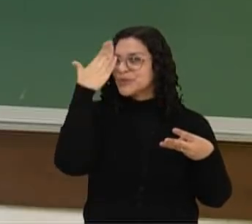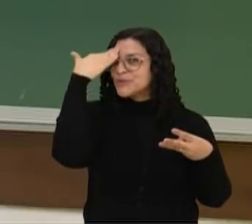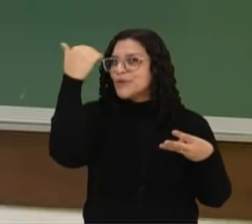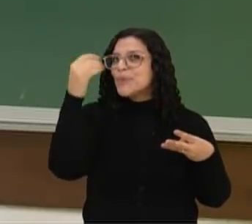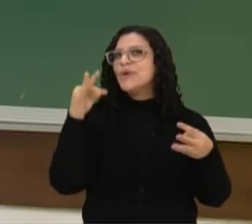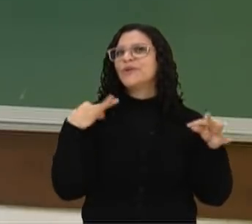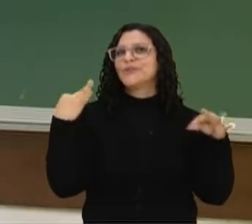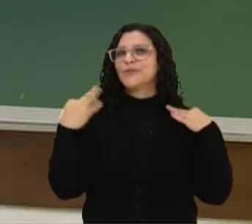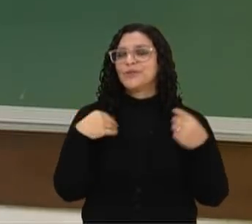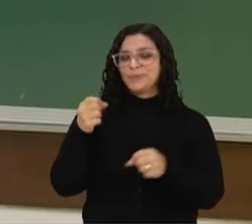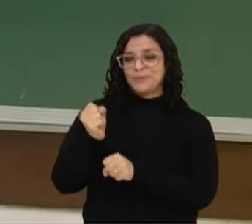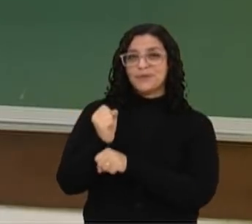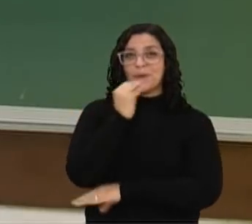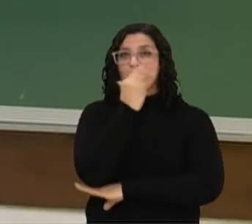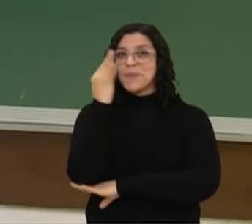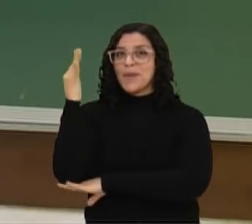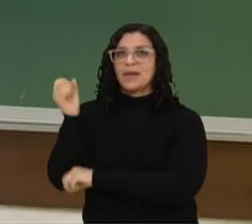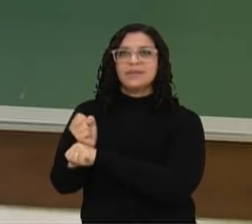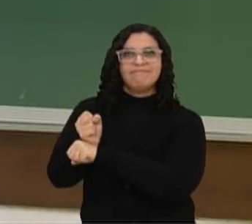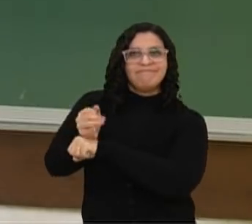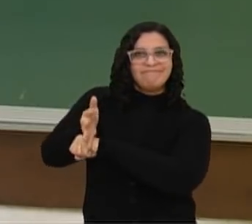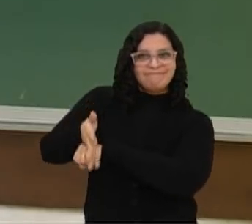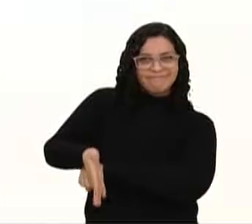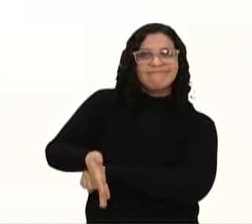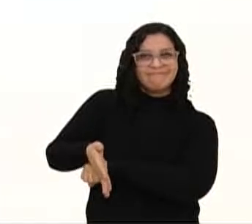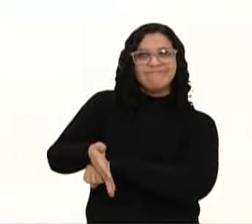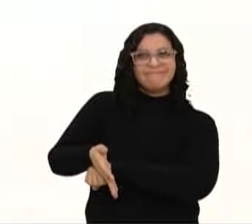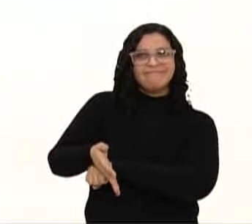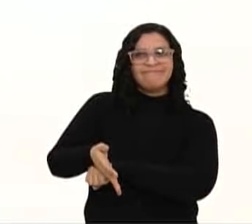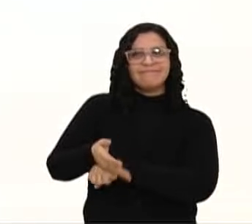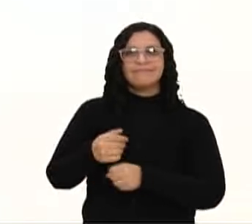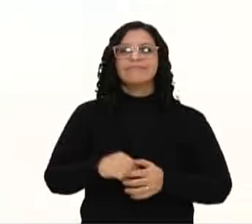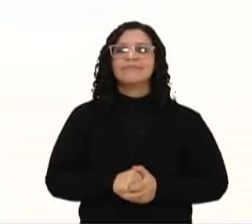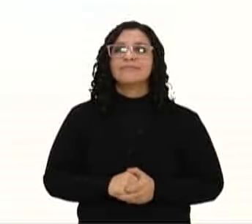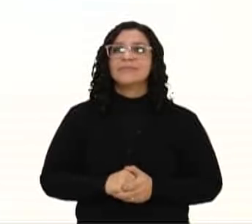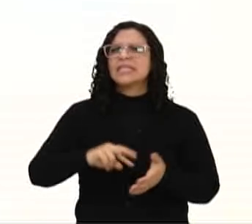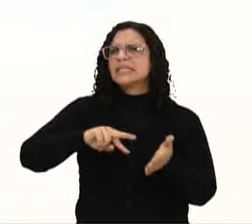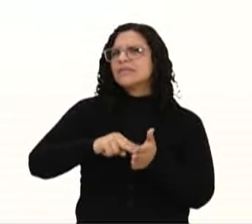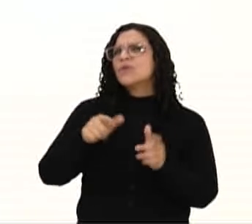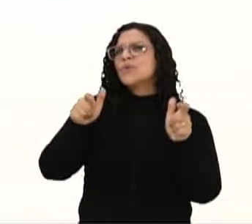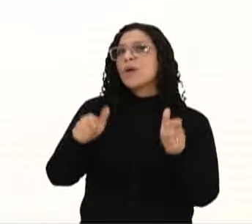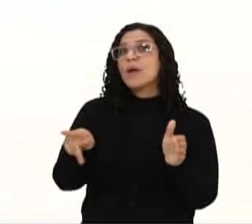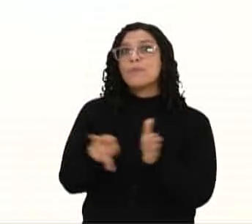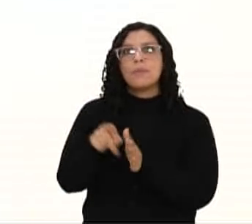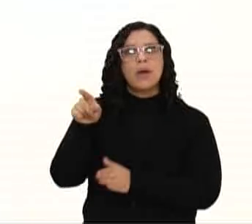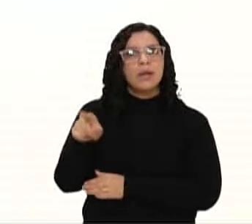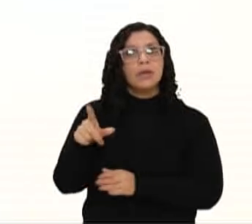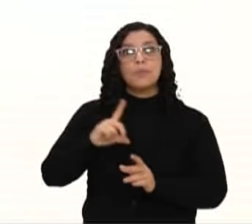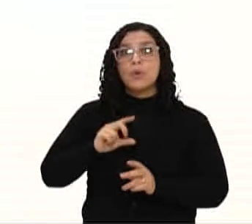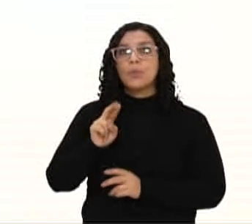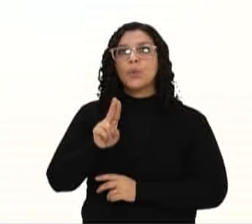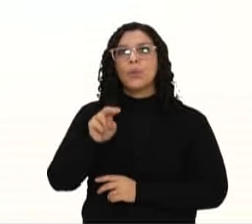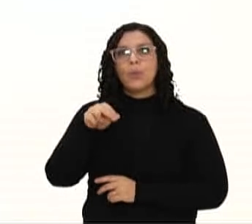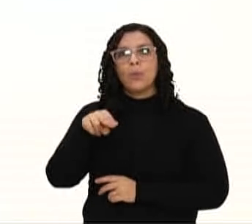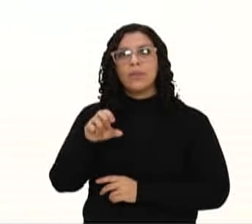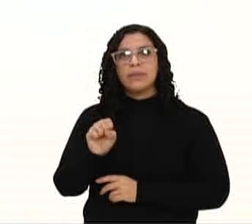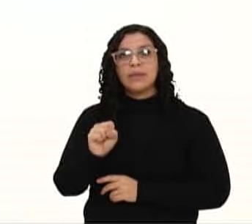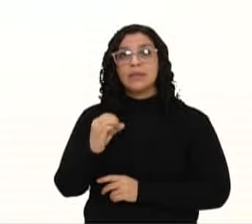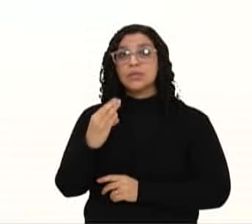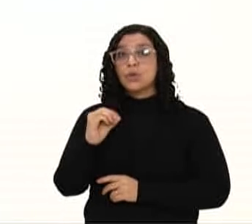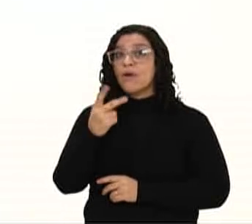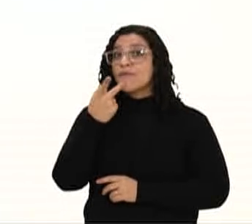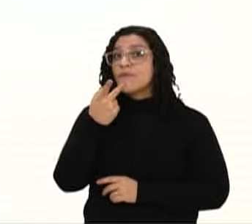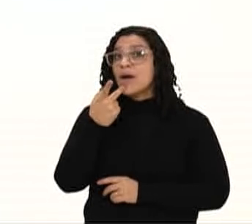estado. O Parque Nacional do Iguaçu, que eu destaquei para vocês ali, que é tombado pela Unesco ali como